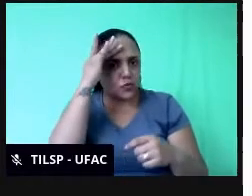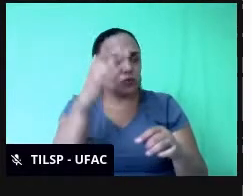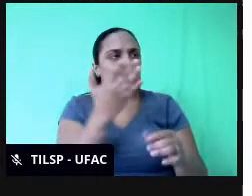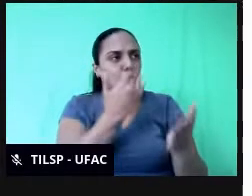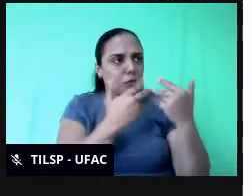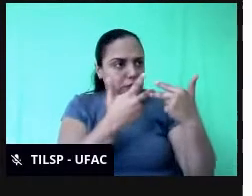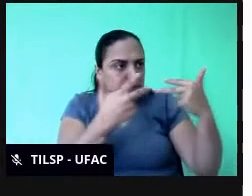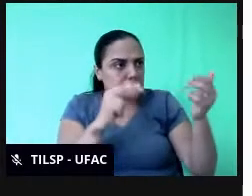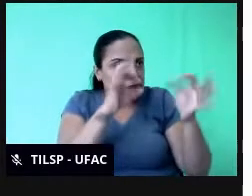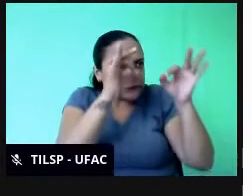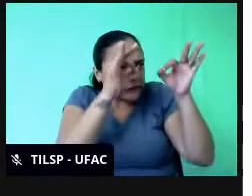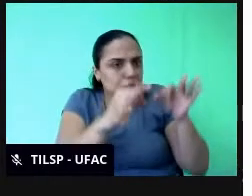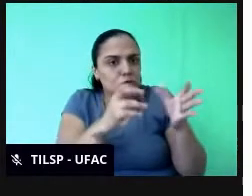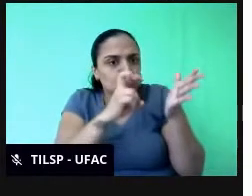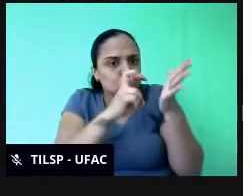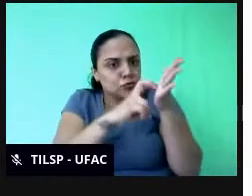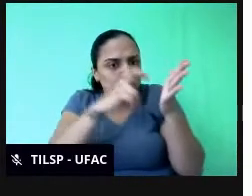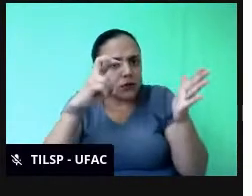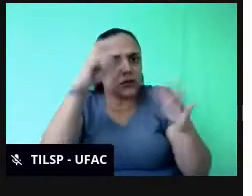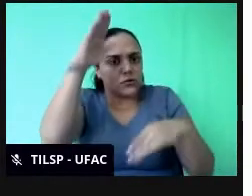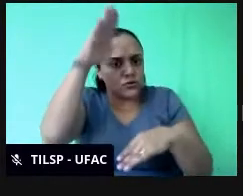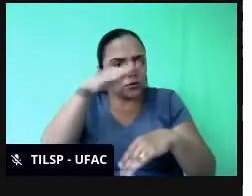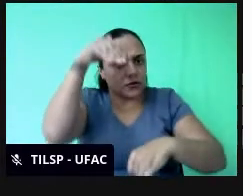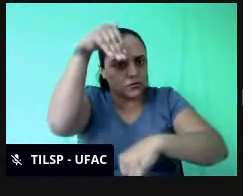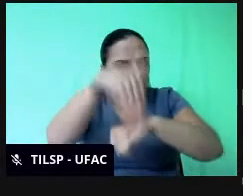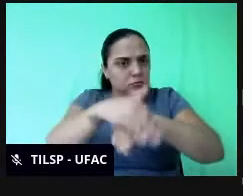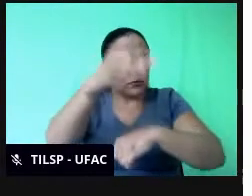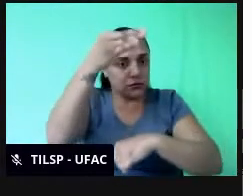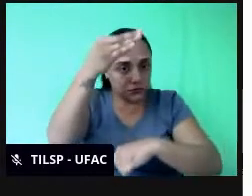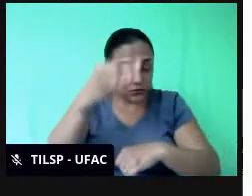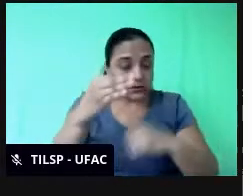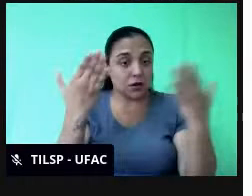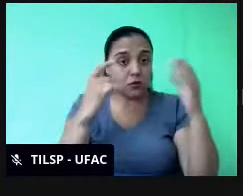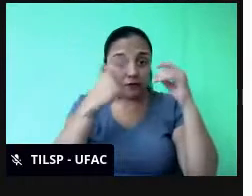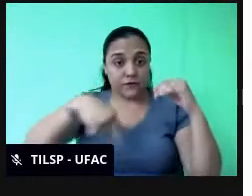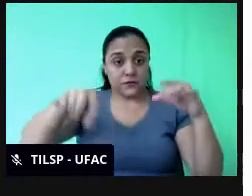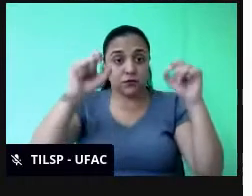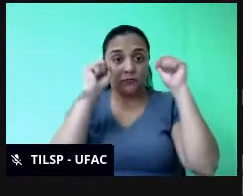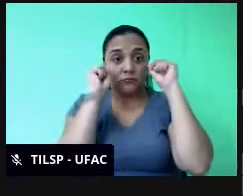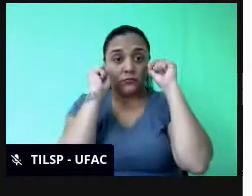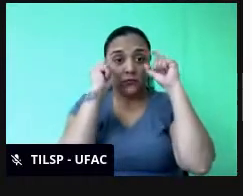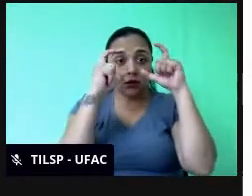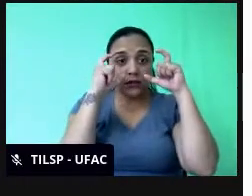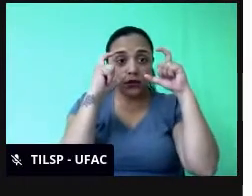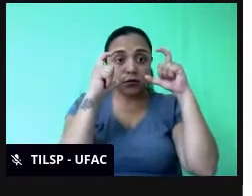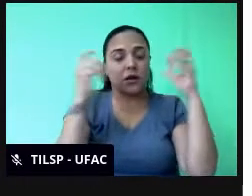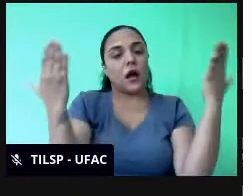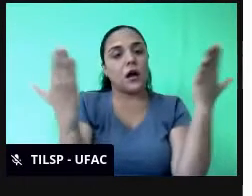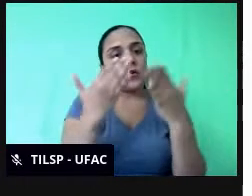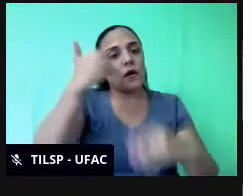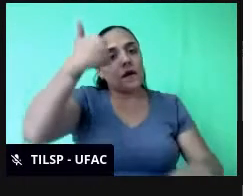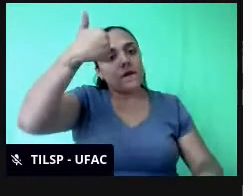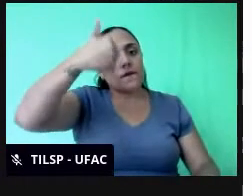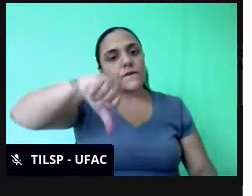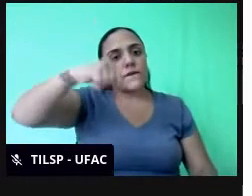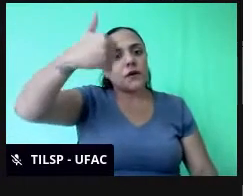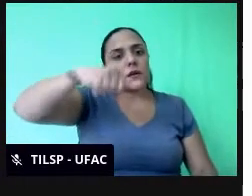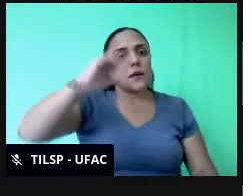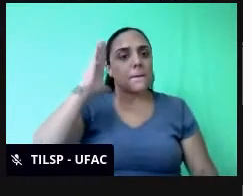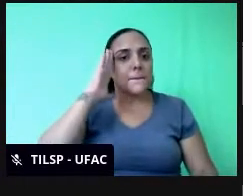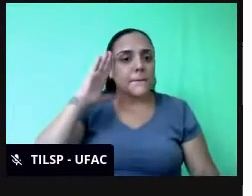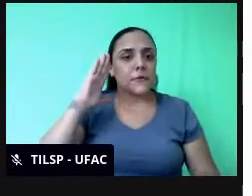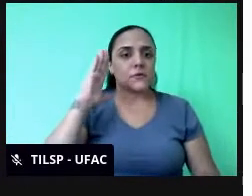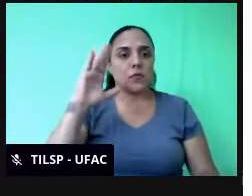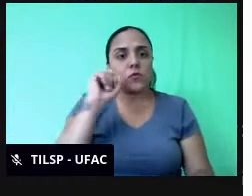refeições. Mas o ponto-chave, gente, que eu quero chamar a atenção de vocês é que quando a gente avalia, principalmente estudos